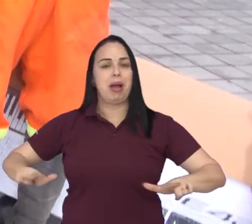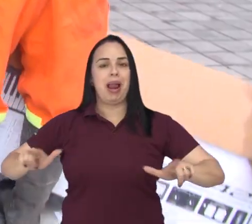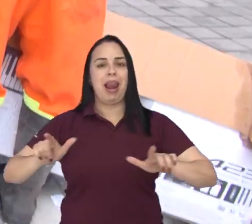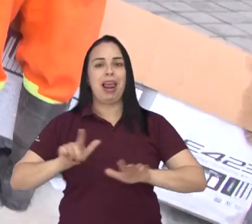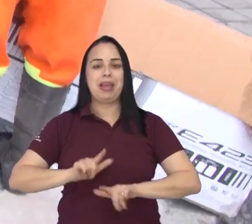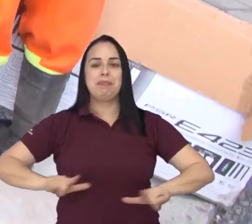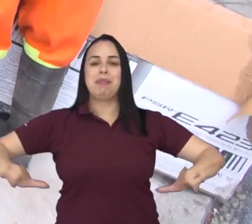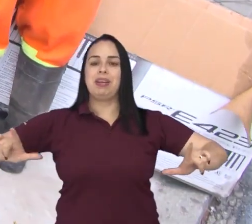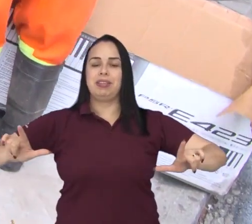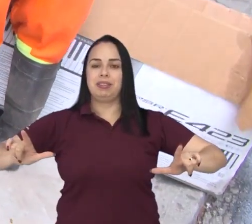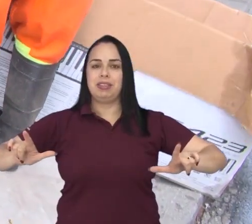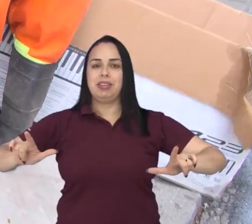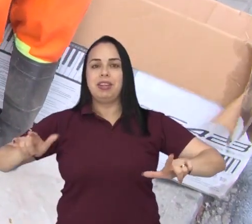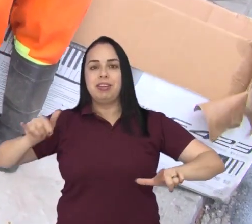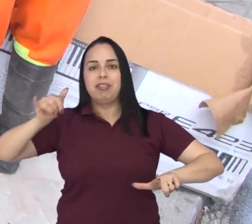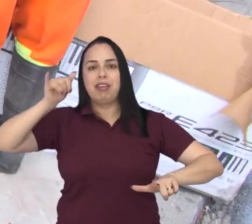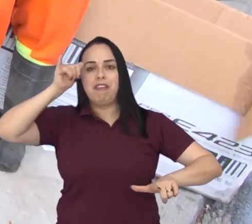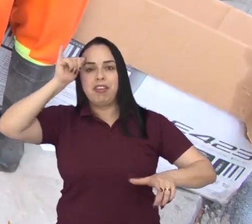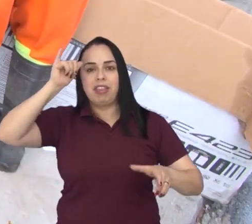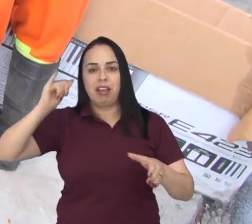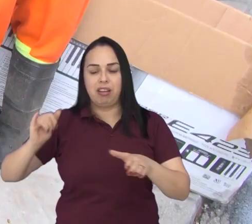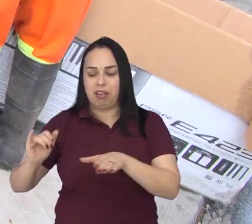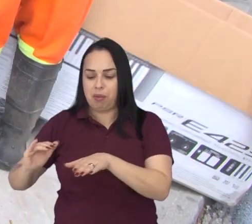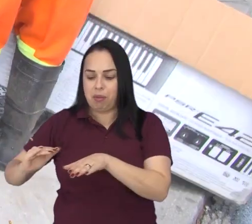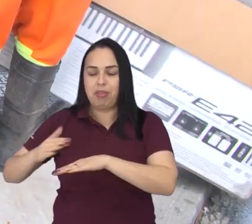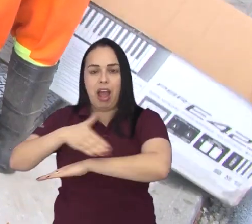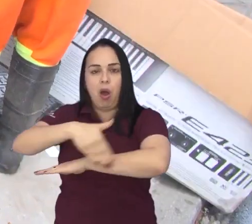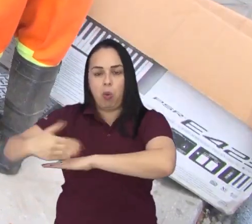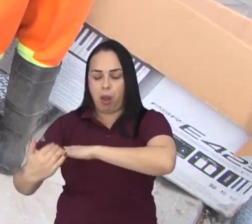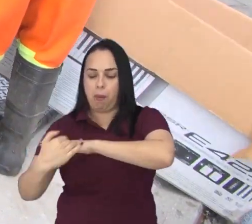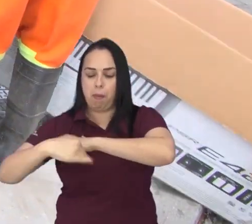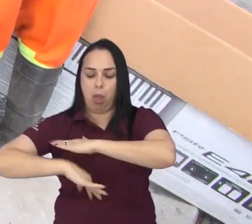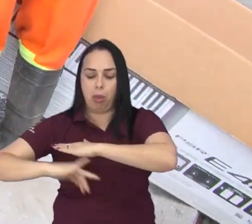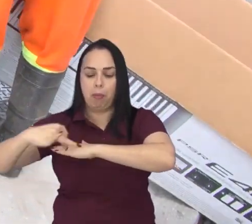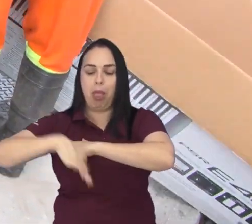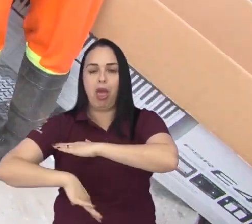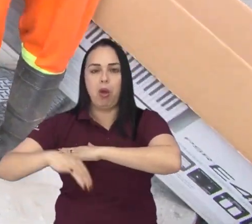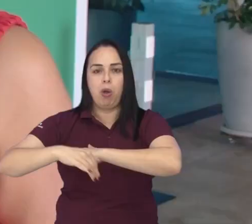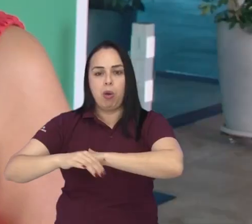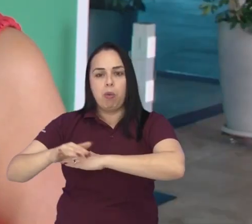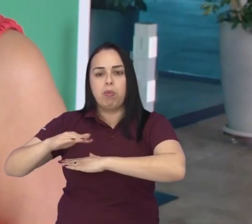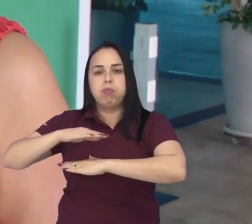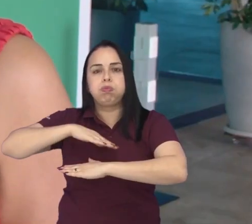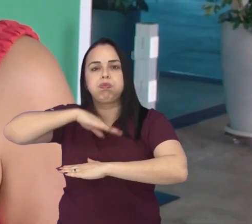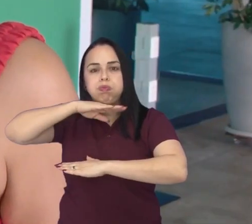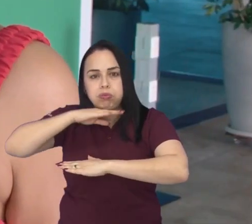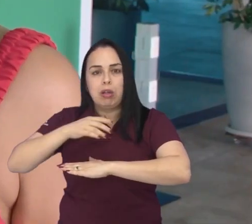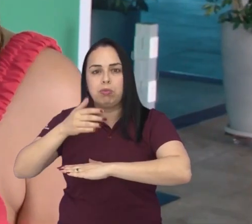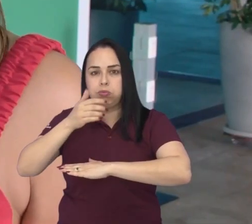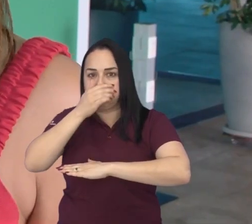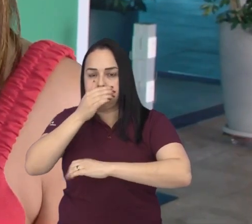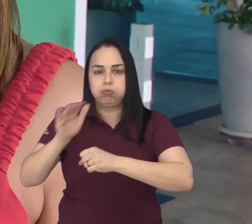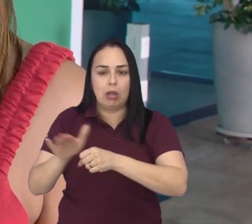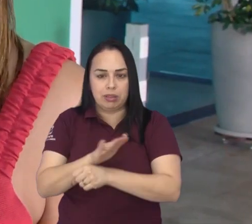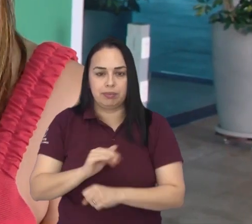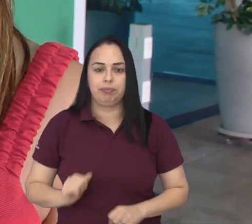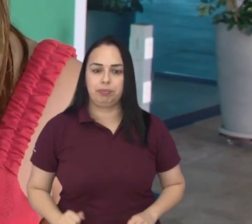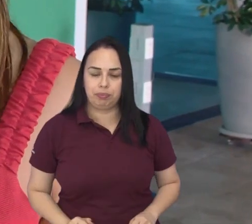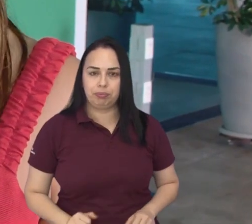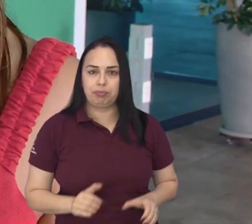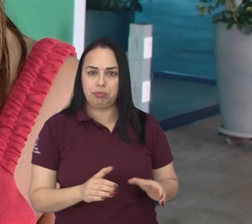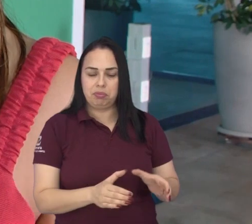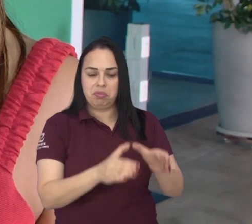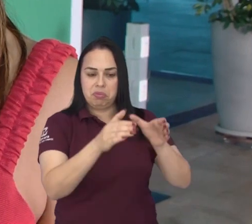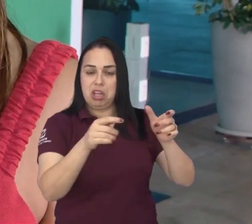limpas, minimiza os riscos de entupimento de bueiros e problemas sanitários. A presença de lixeiras com alta capacidade, com